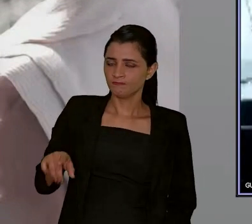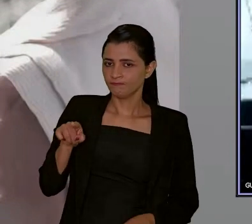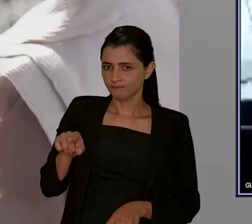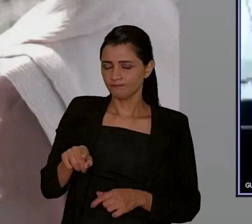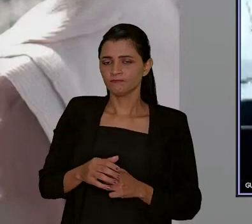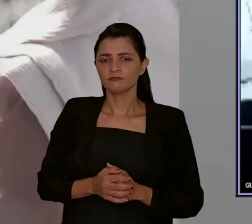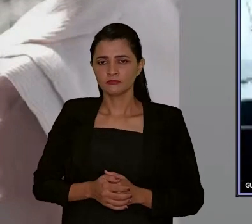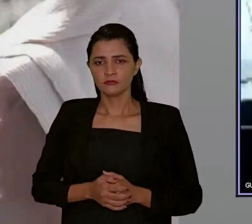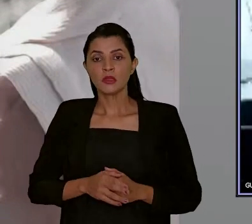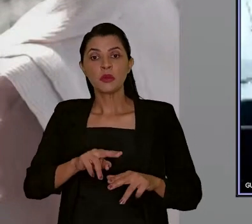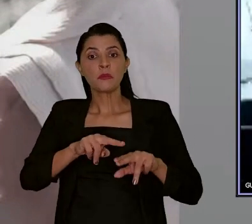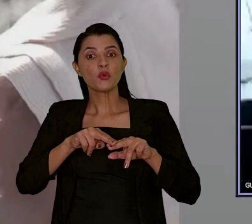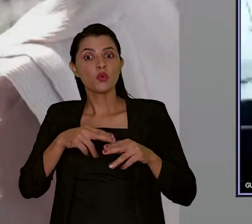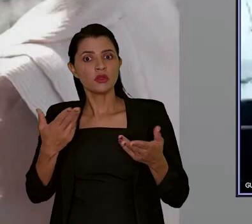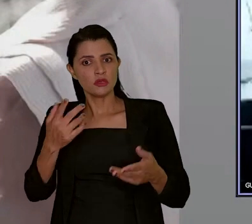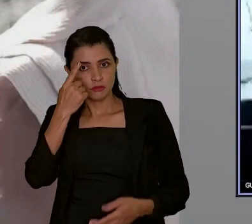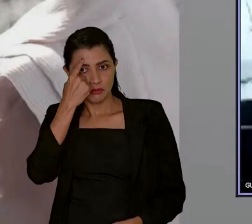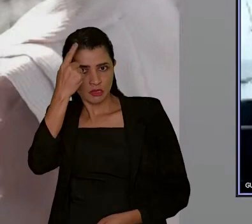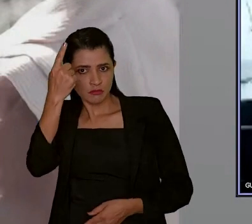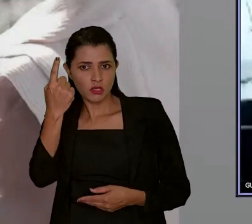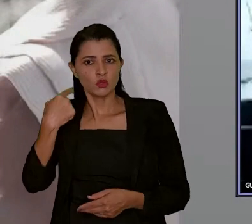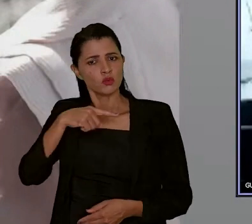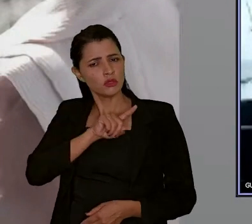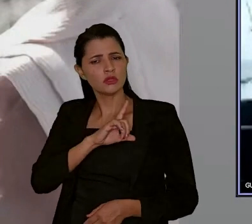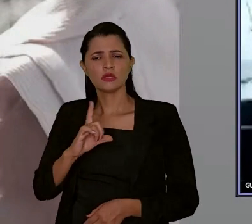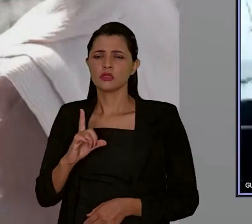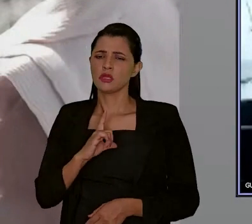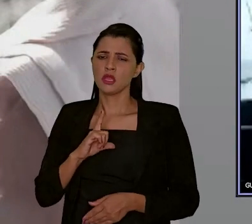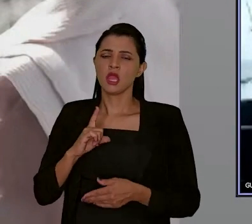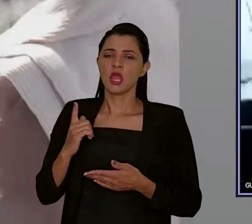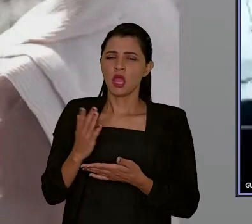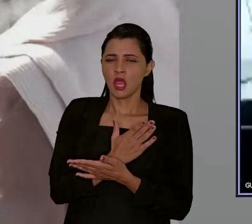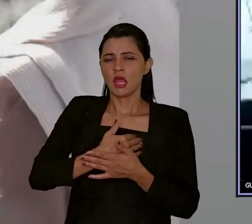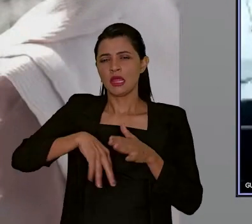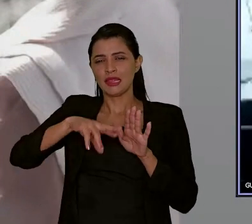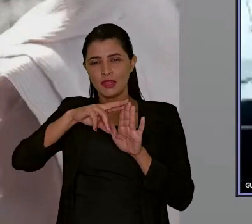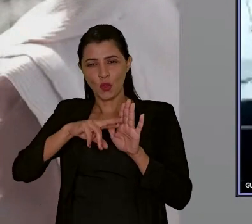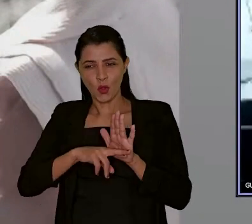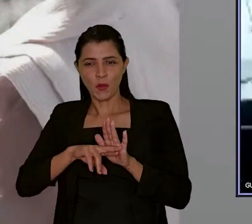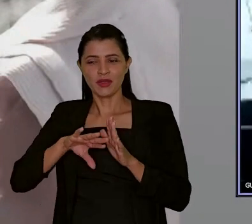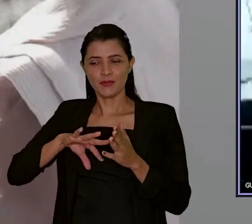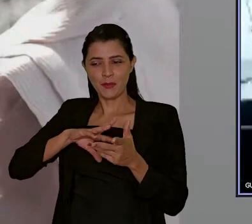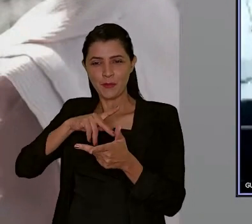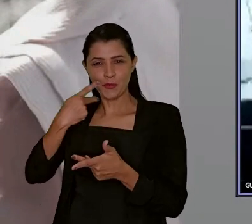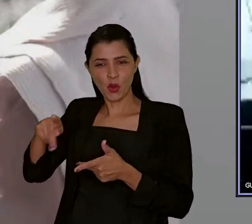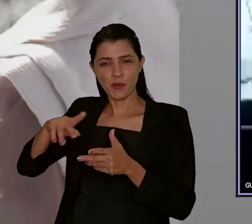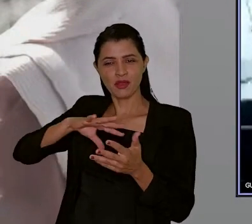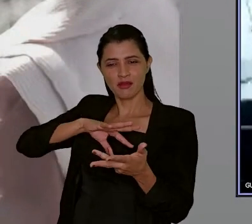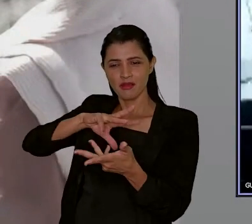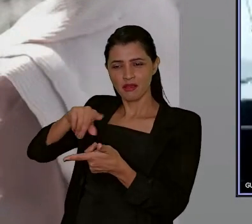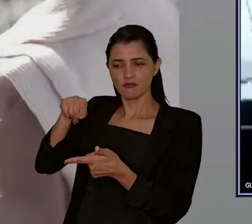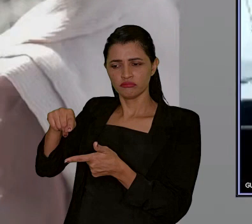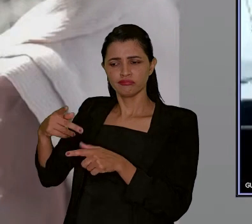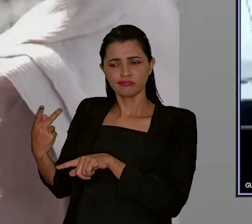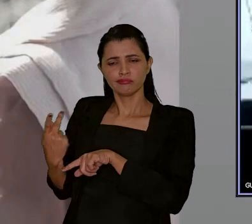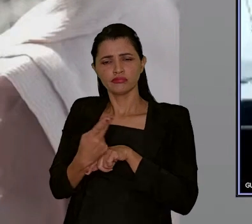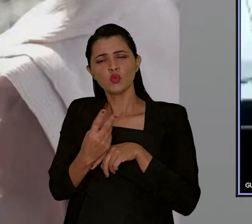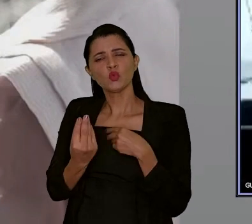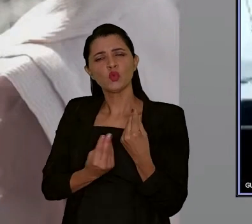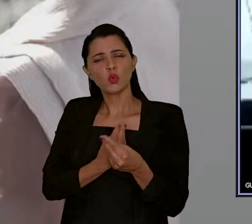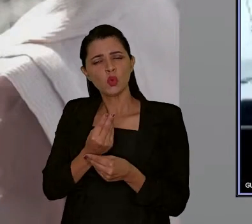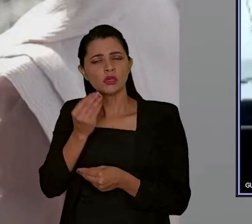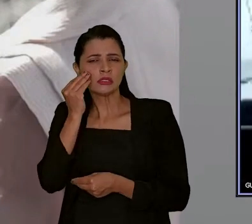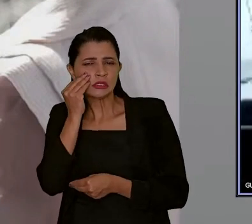nós termos certas normas internacionais que busquem